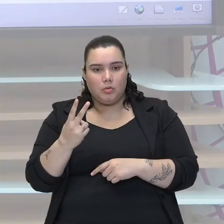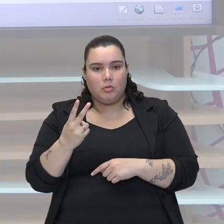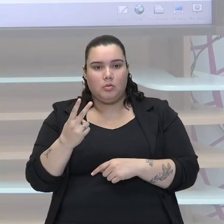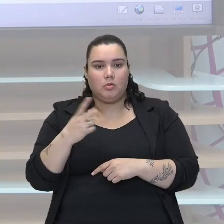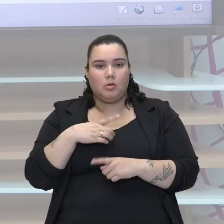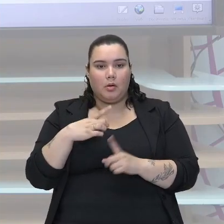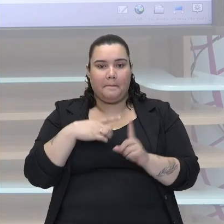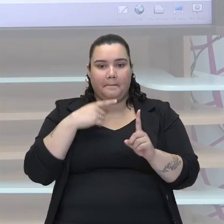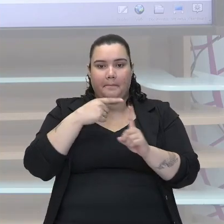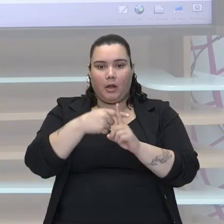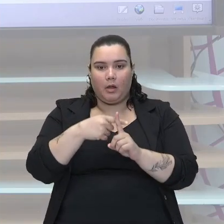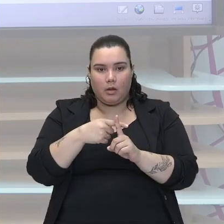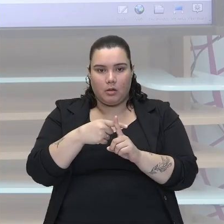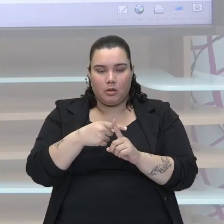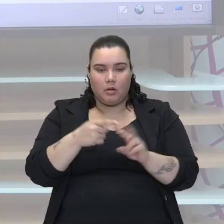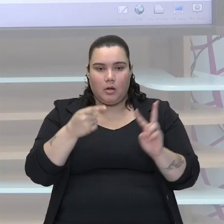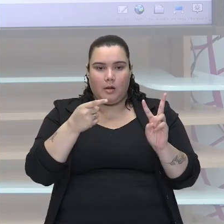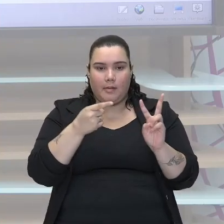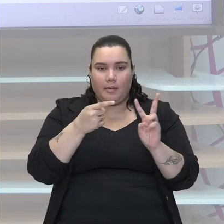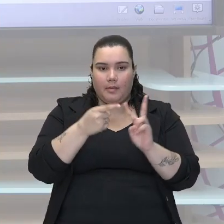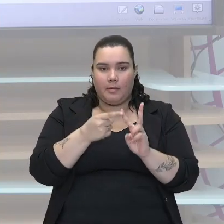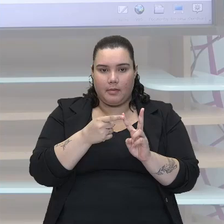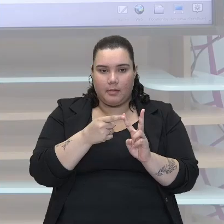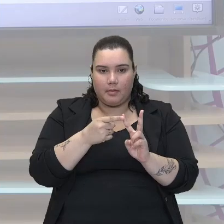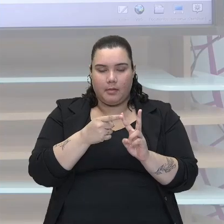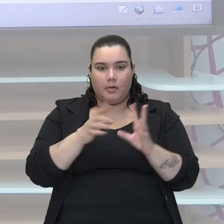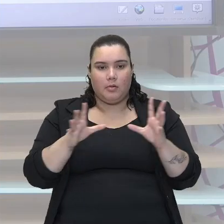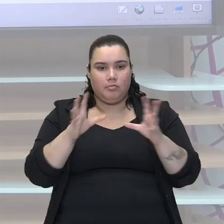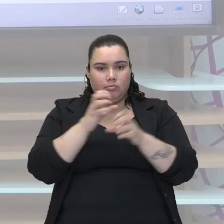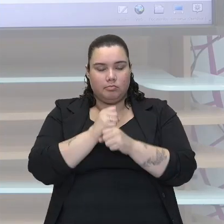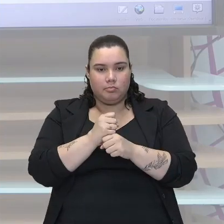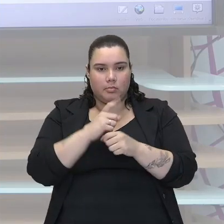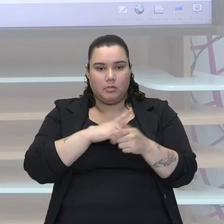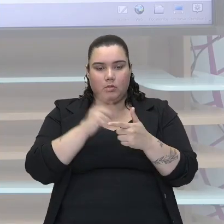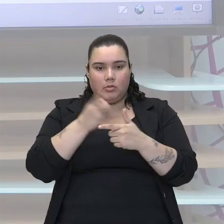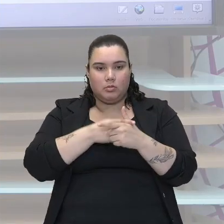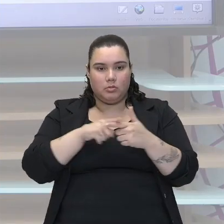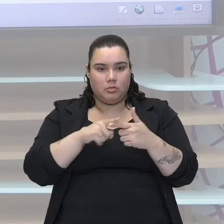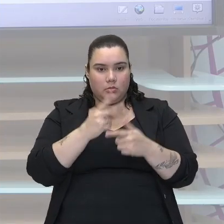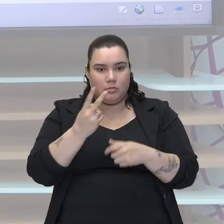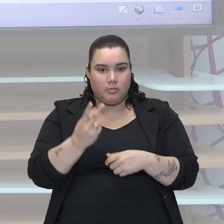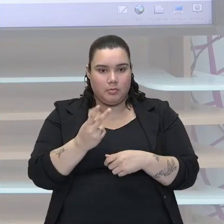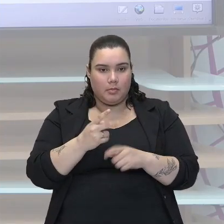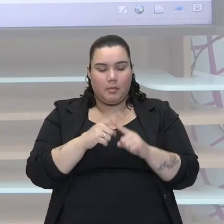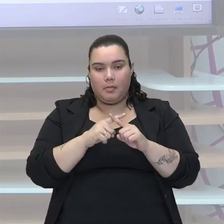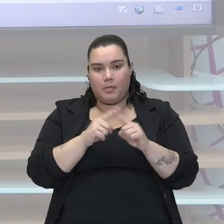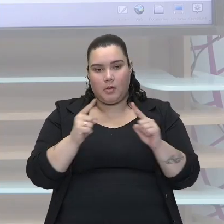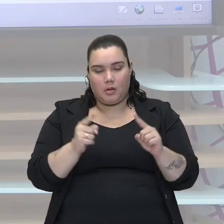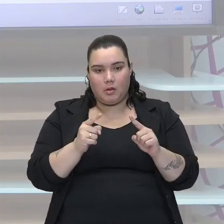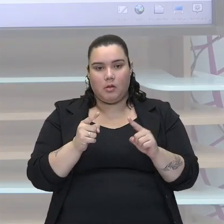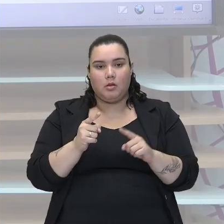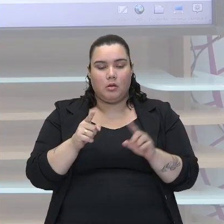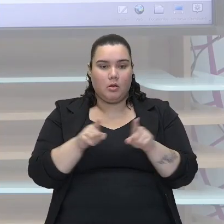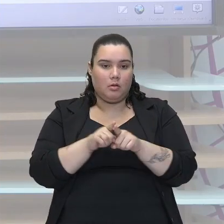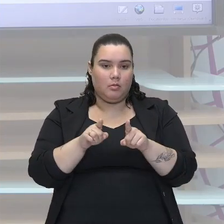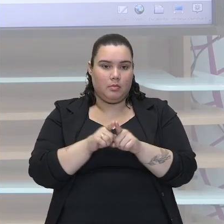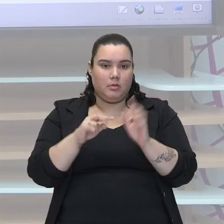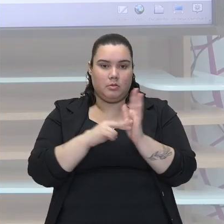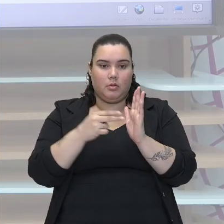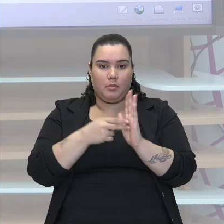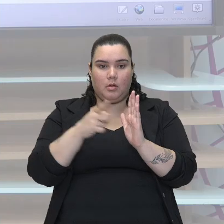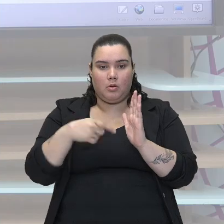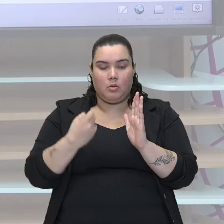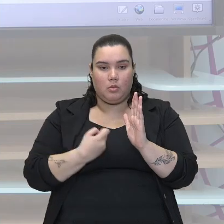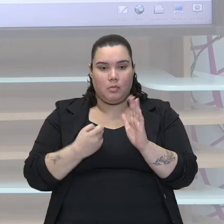o sinal de mais, tem a raiz quadrada e tudo ainda está dividido por 2. Mas isso também significa um número.